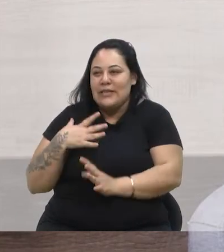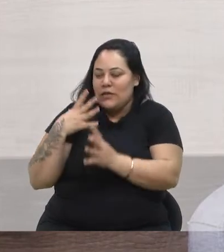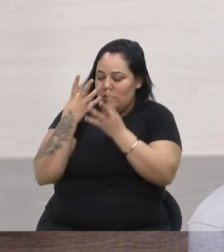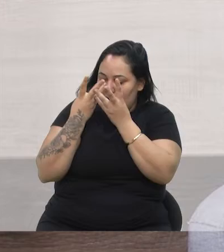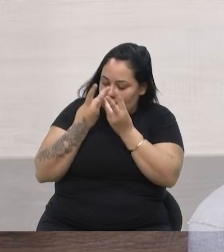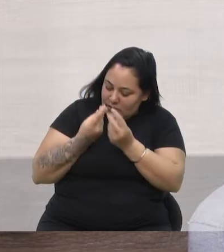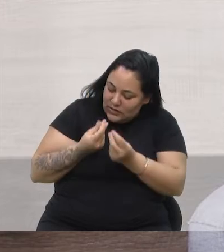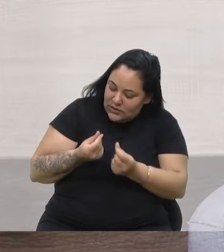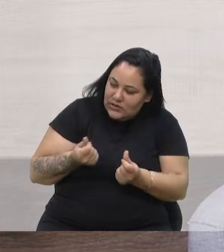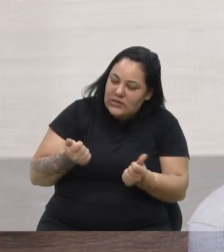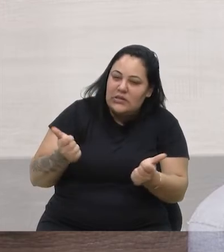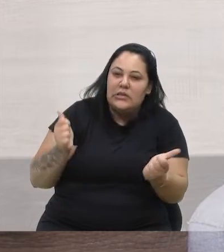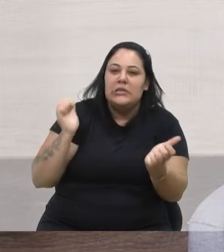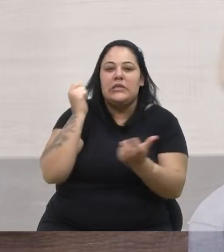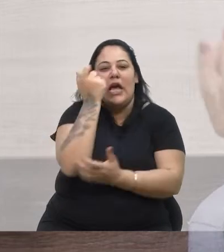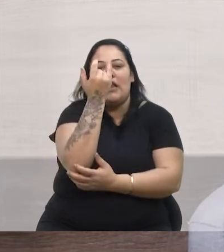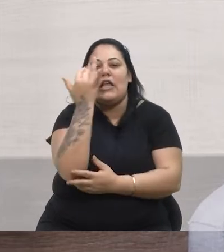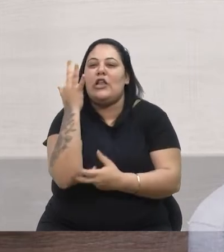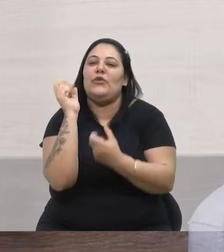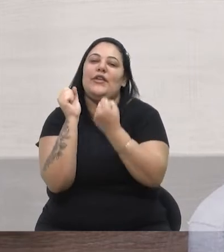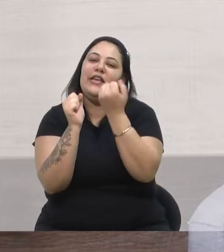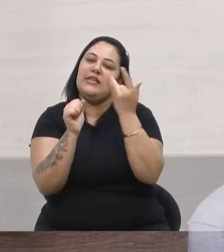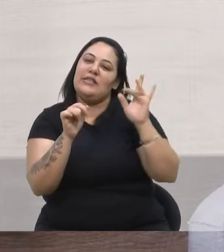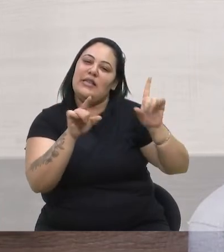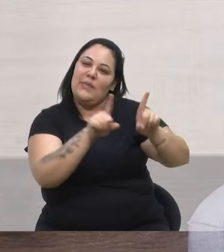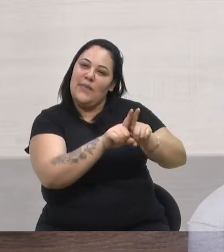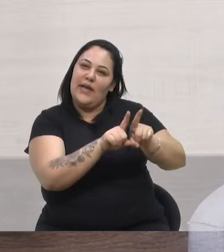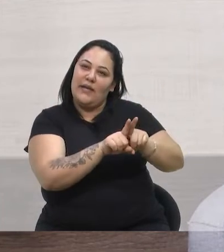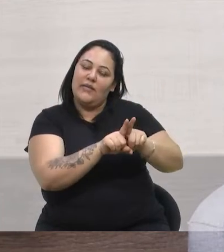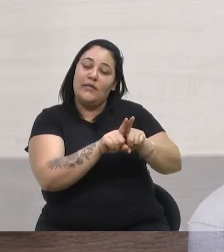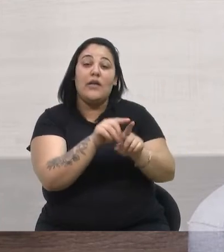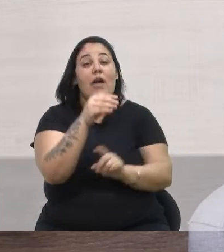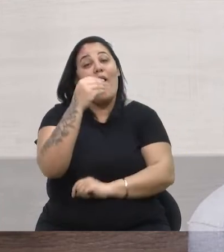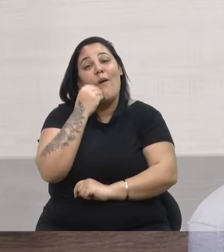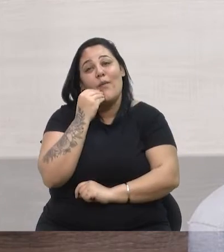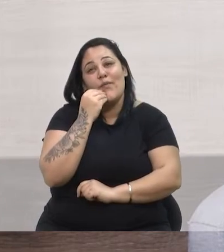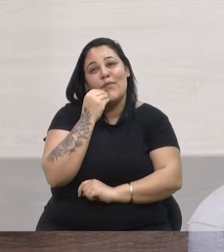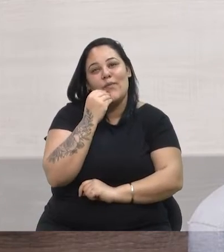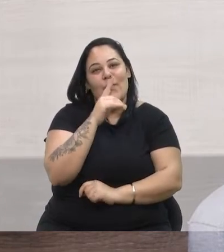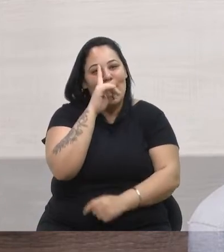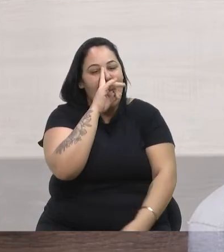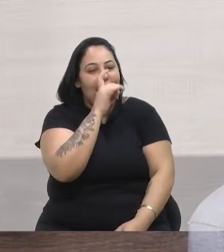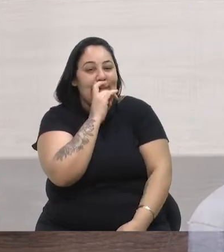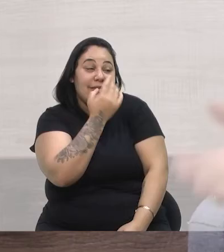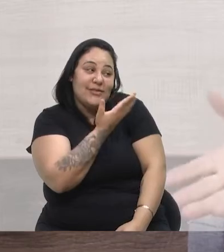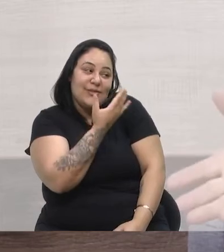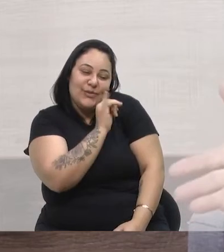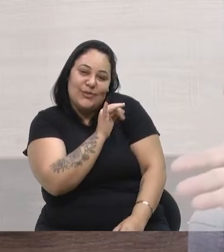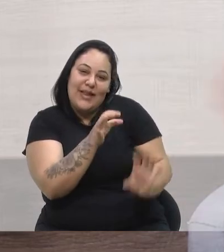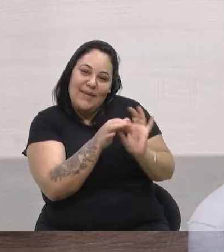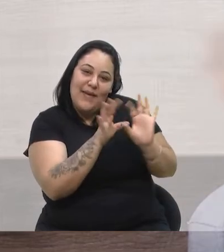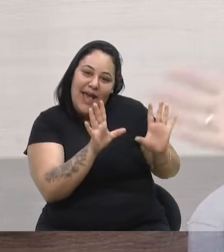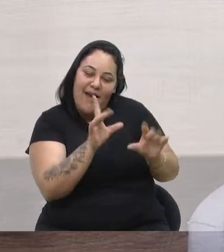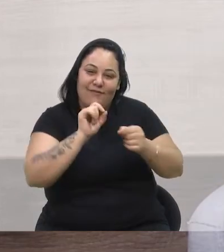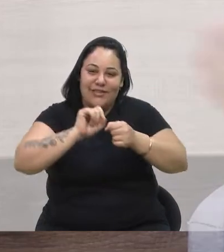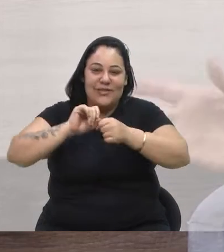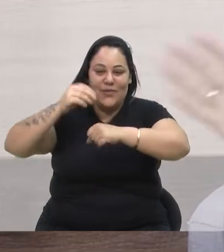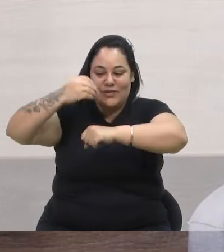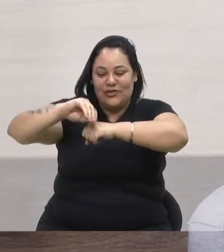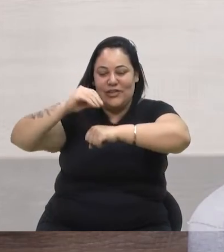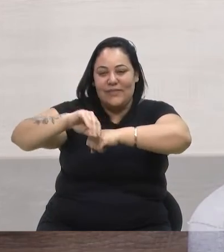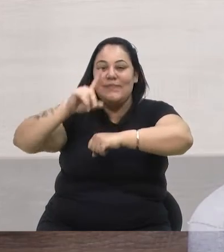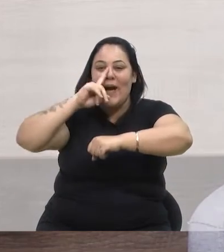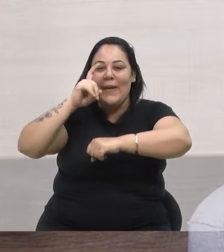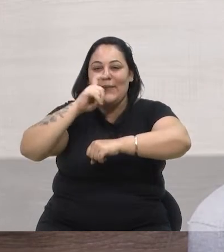as crianças, essa sensibilidade para o seu entorno, né? E para os pais, se tu me permite,